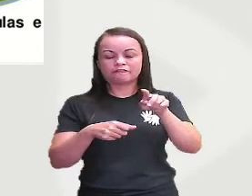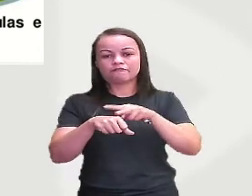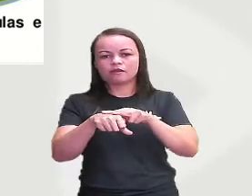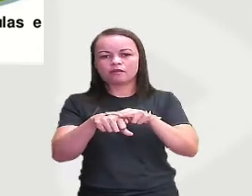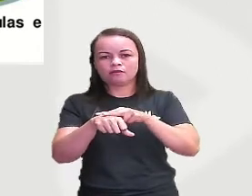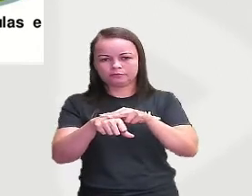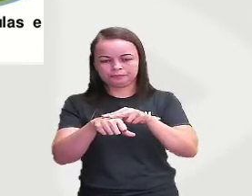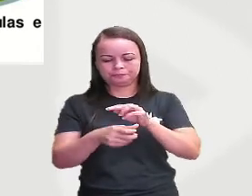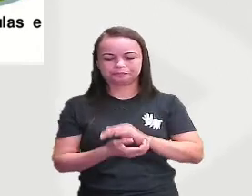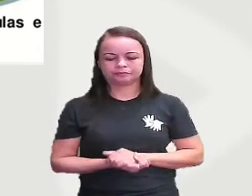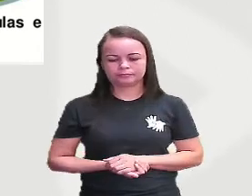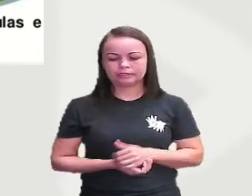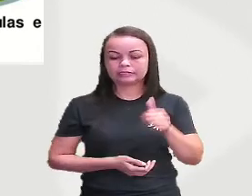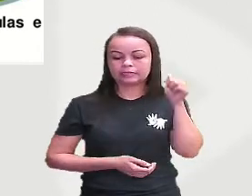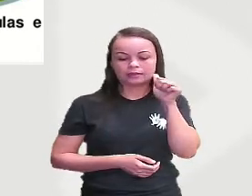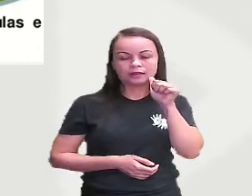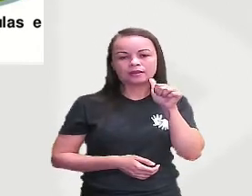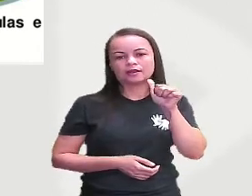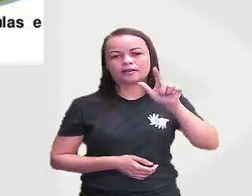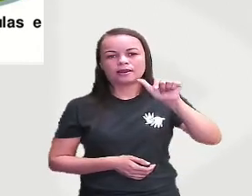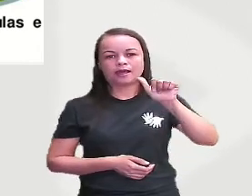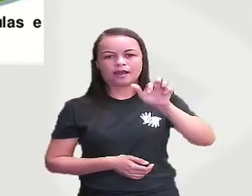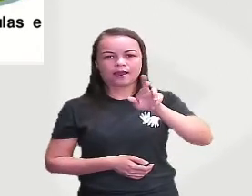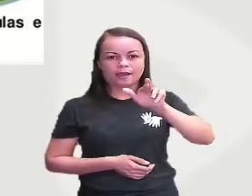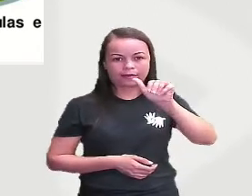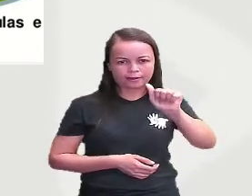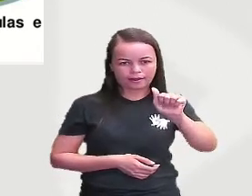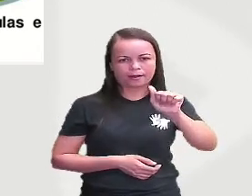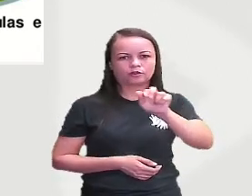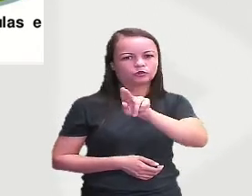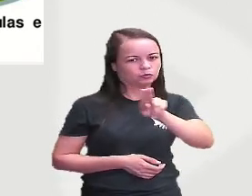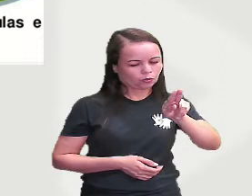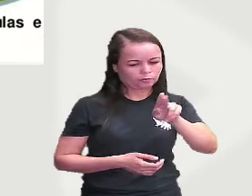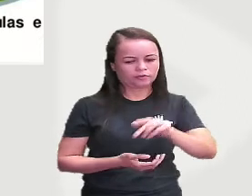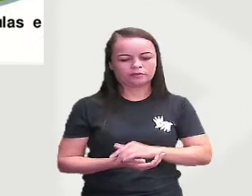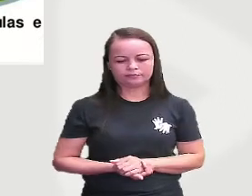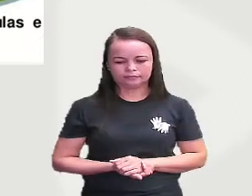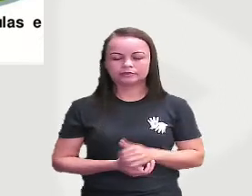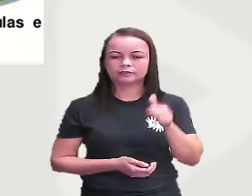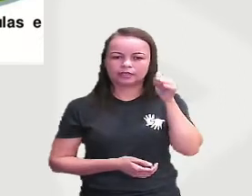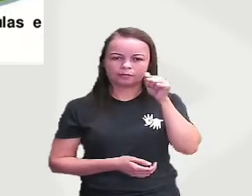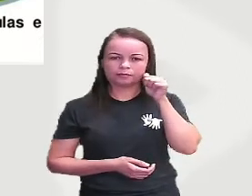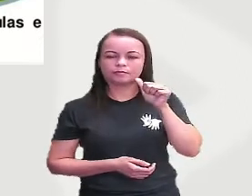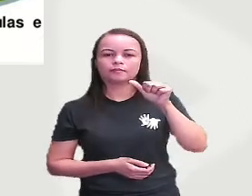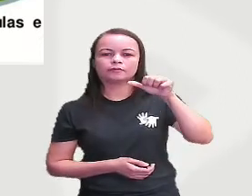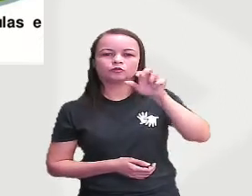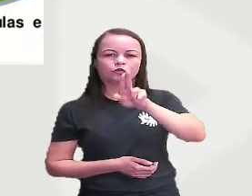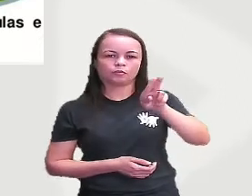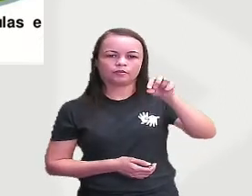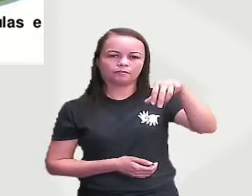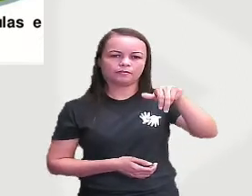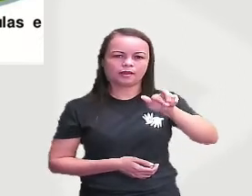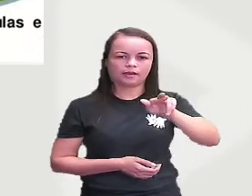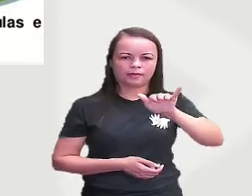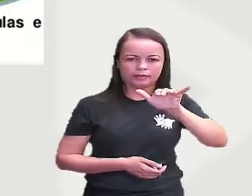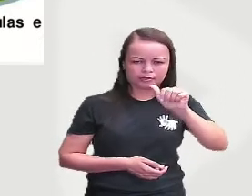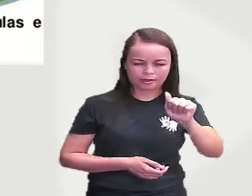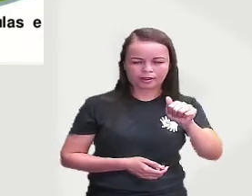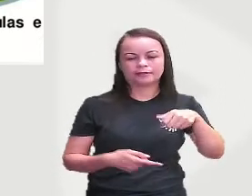ó, Lara, que é o nome de pessoa. Temos Maria e temos